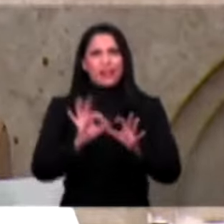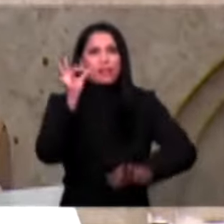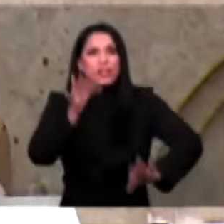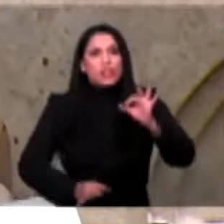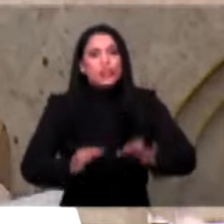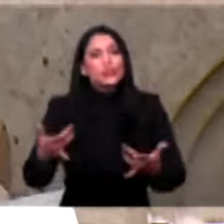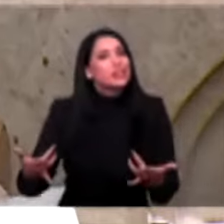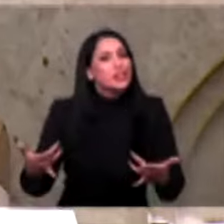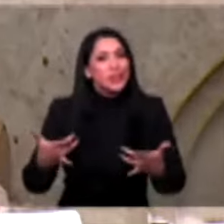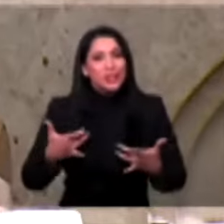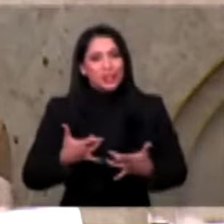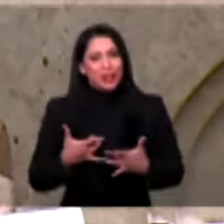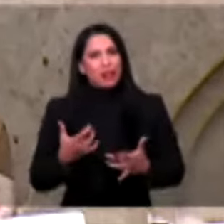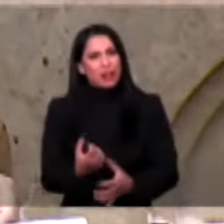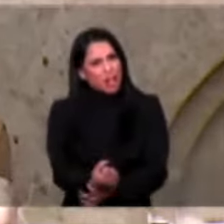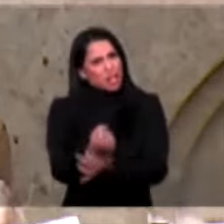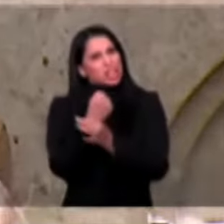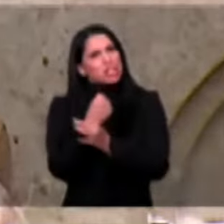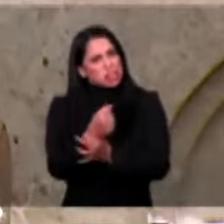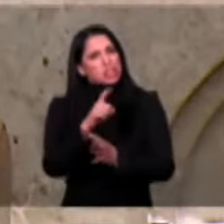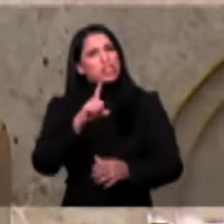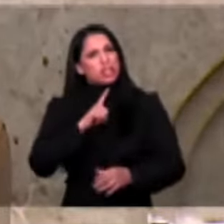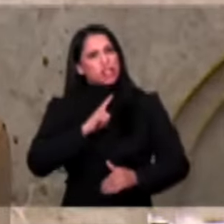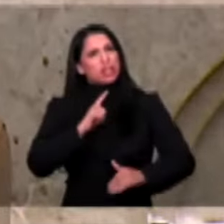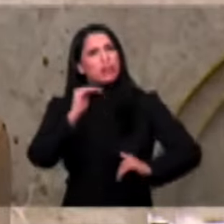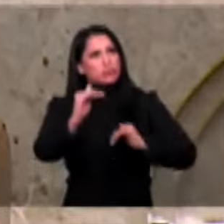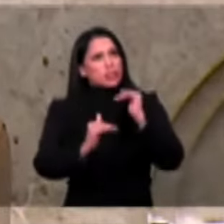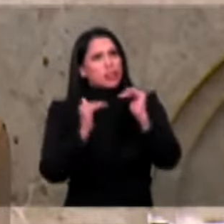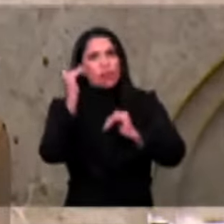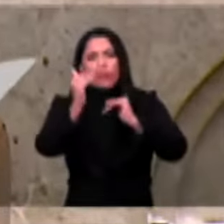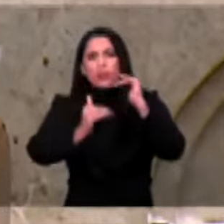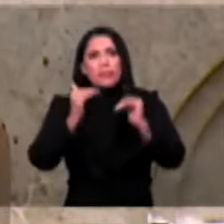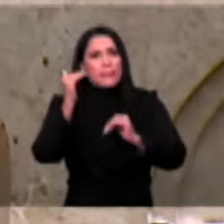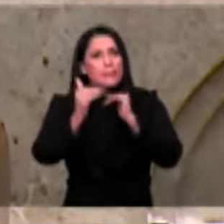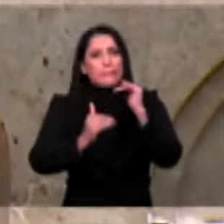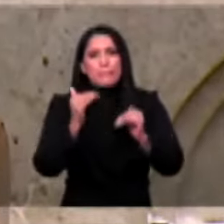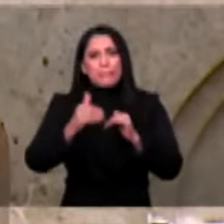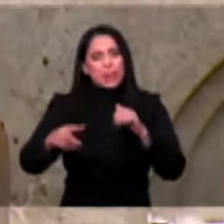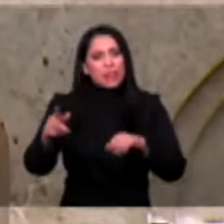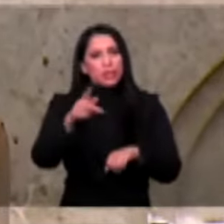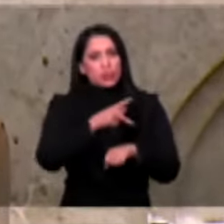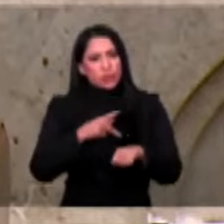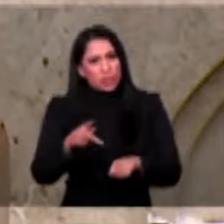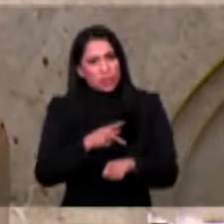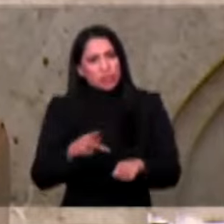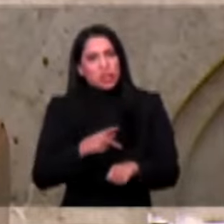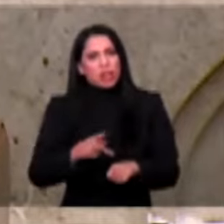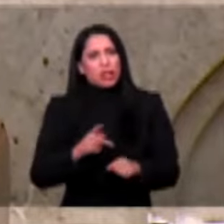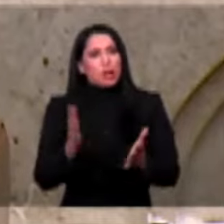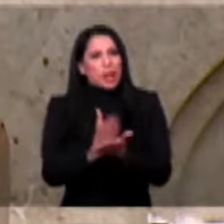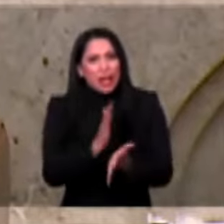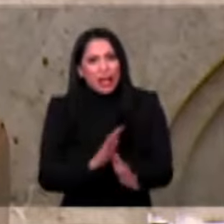solidária, a garantia do desenvolvimento nacional, a erradicação da pobreza e da